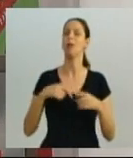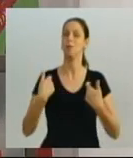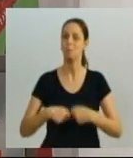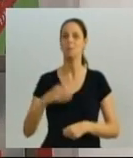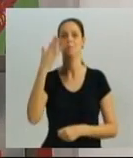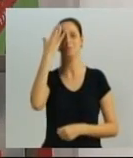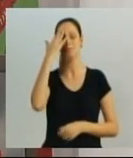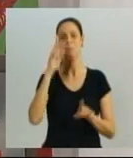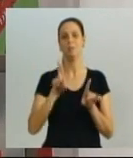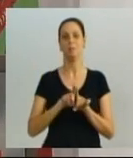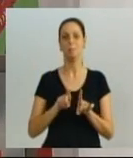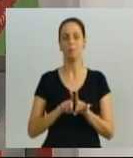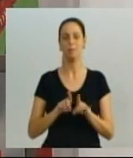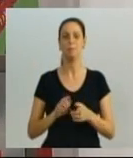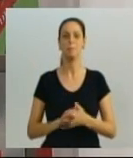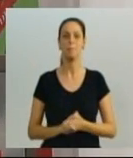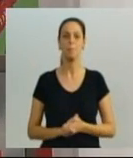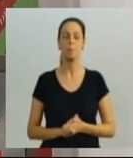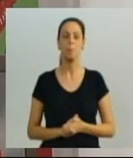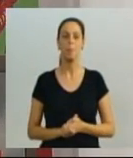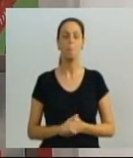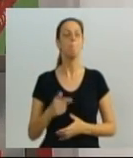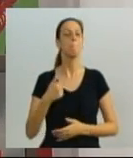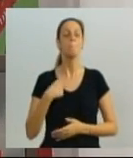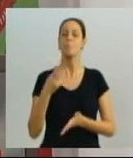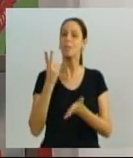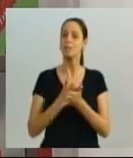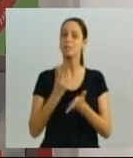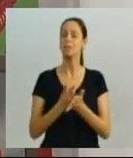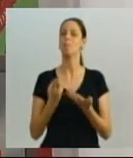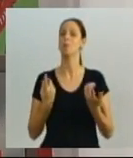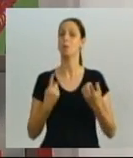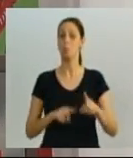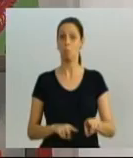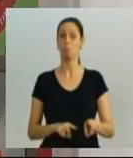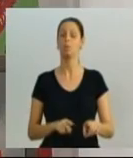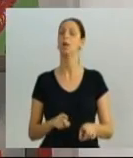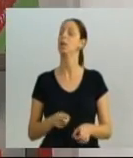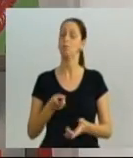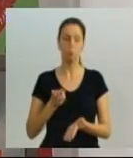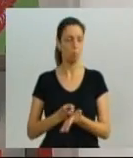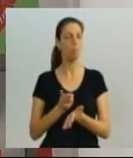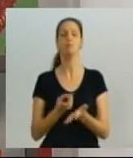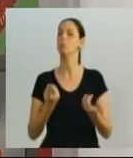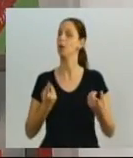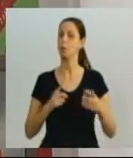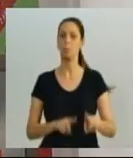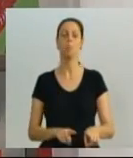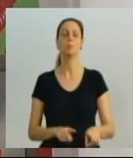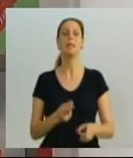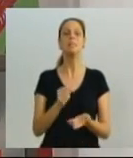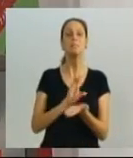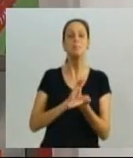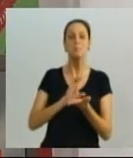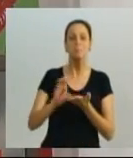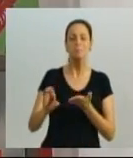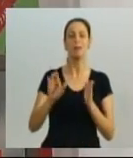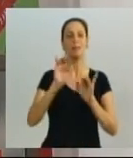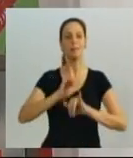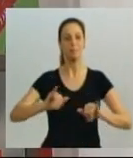Eu também eu sempre fui contra, e continuarei sempre sendo, financiamento de